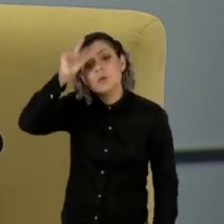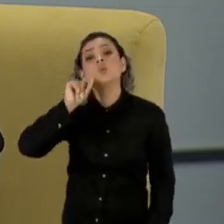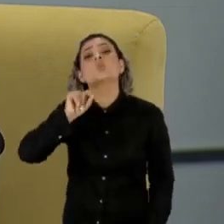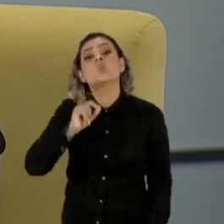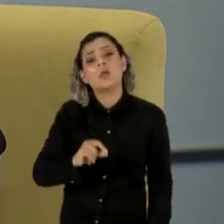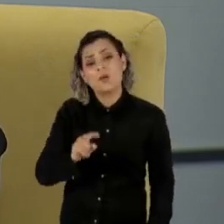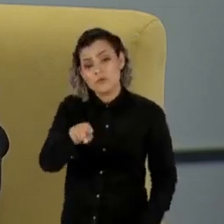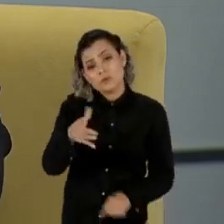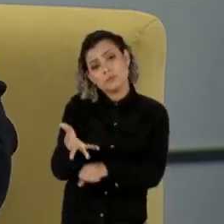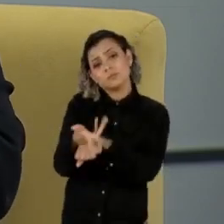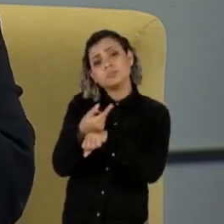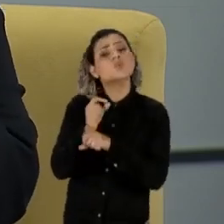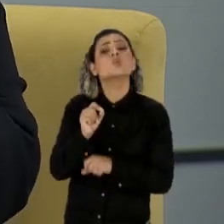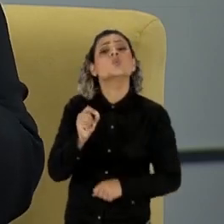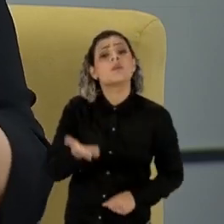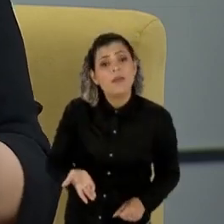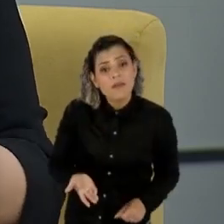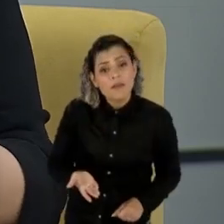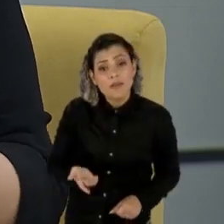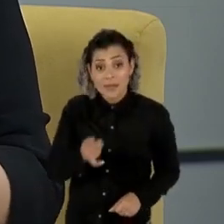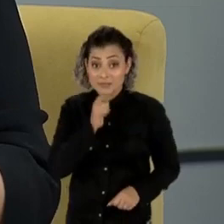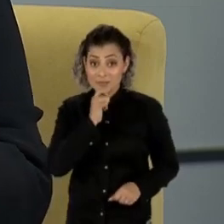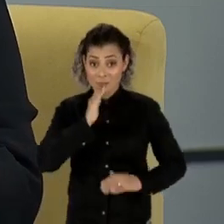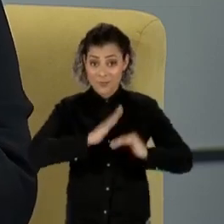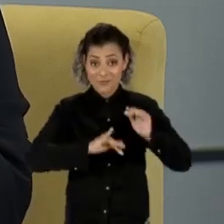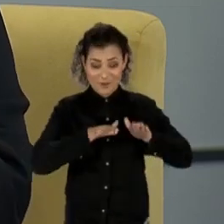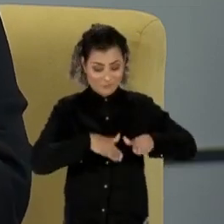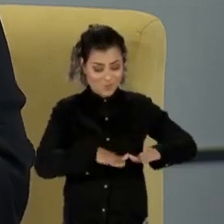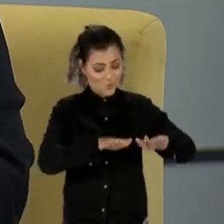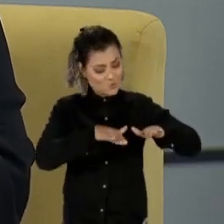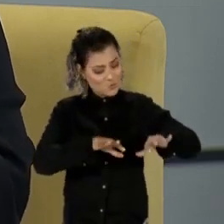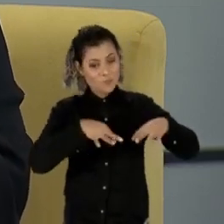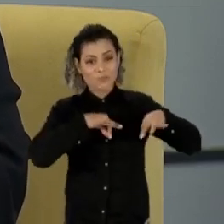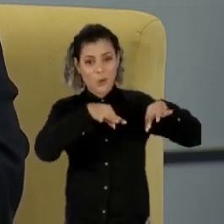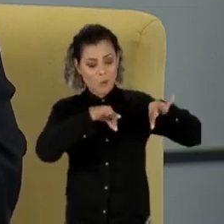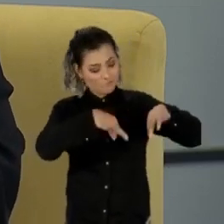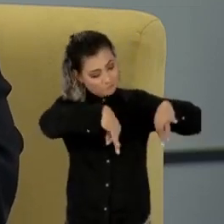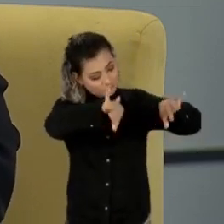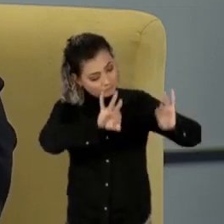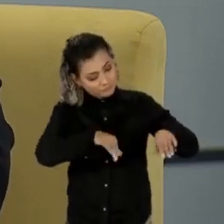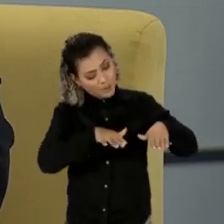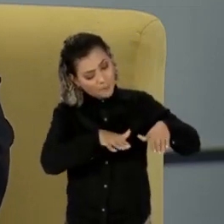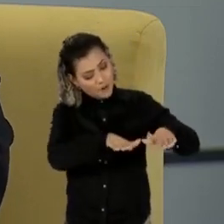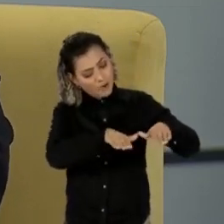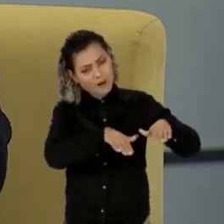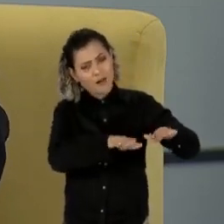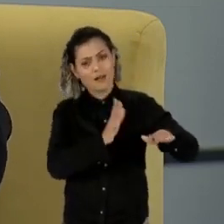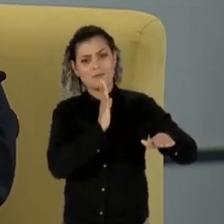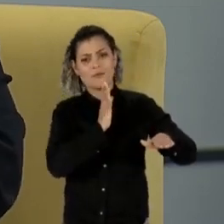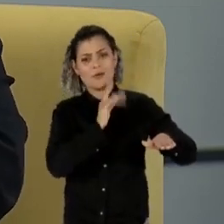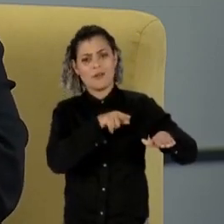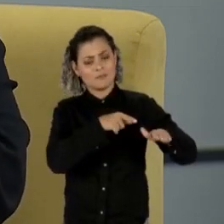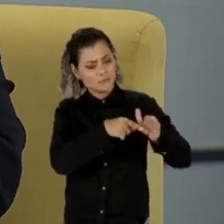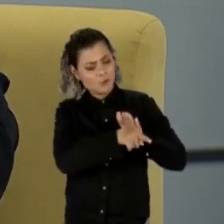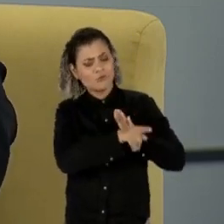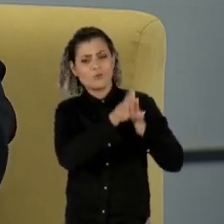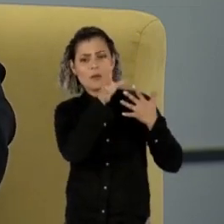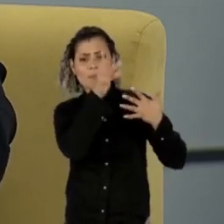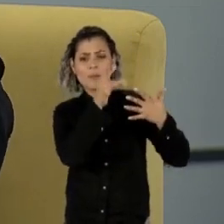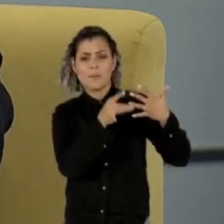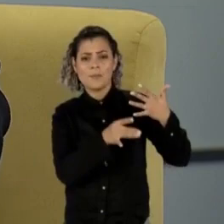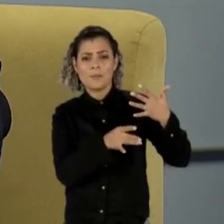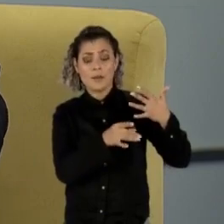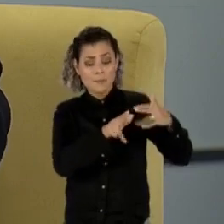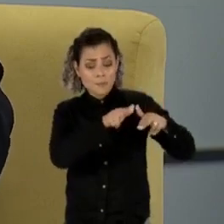as suas habilidades uma costureira ela tem uma série de conhecimentos e habilidades com isso que